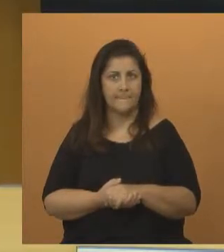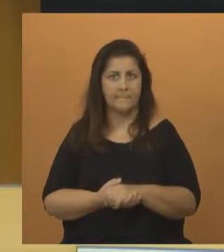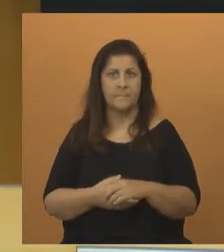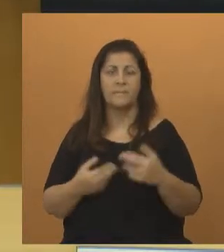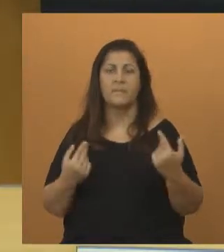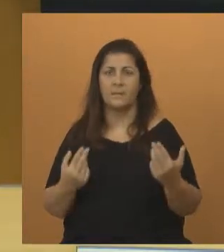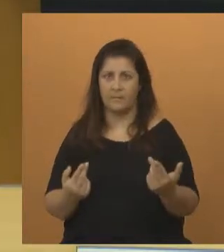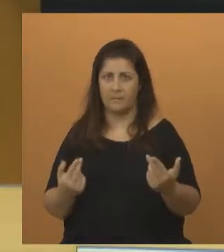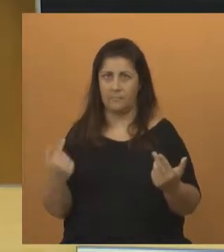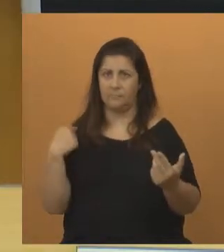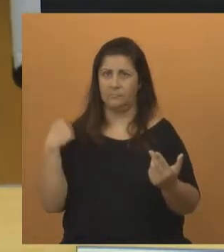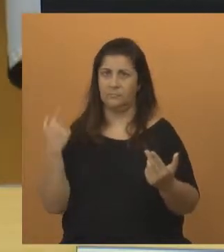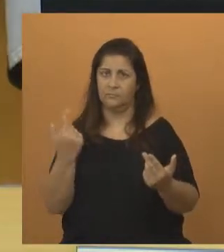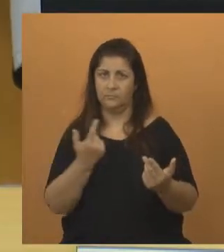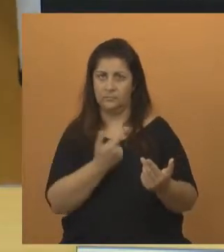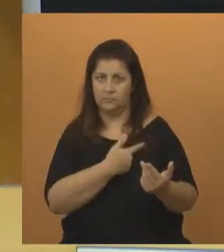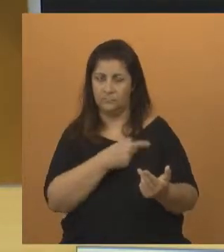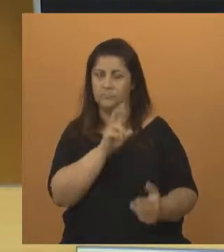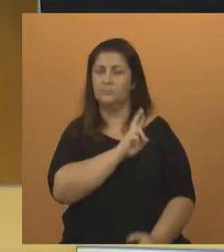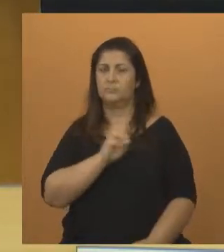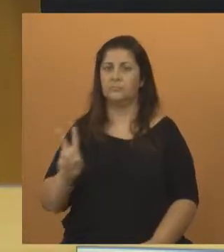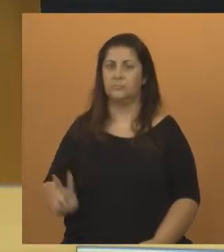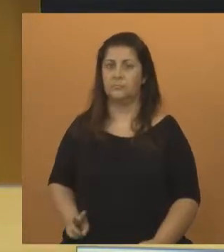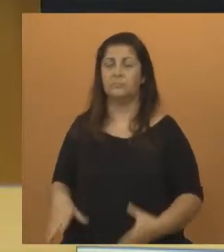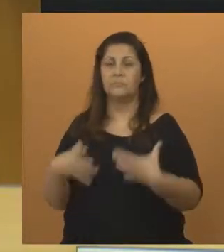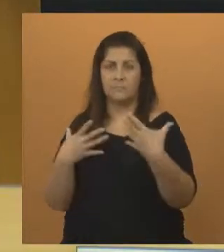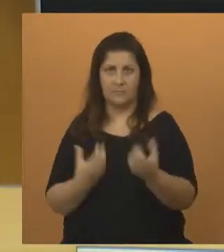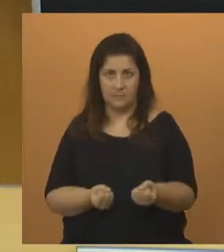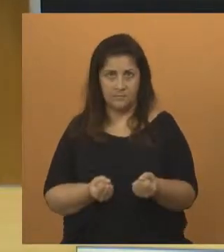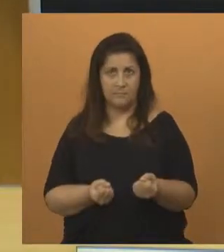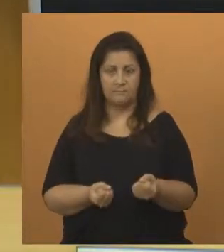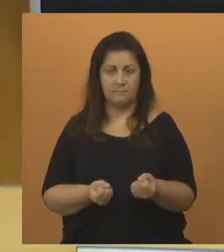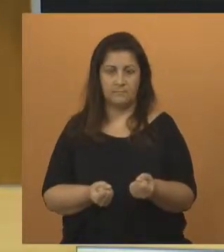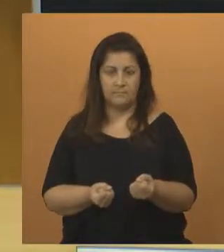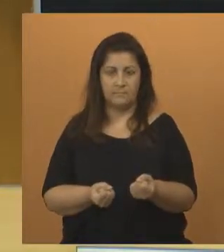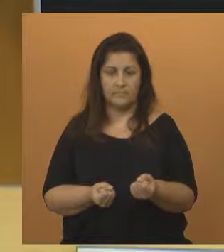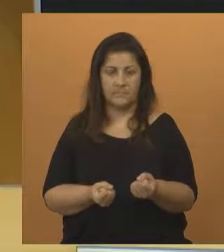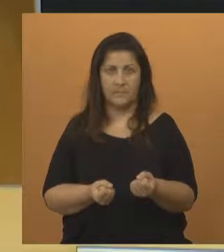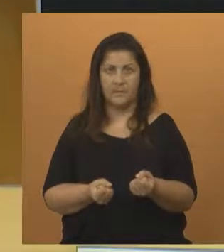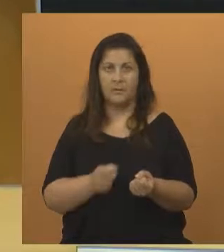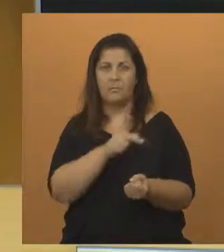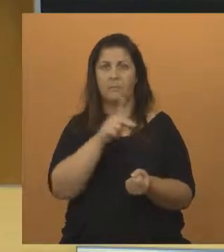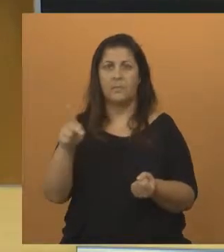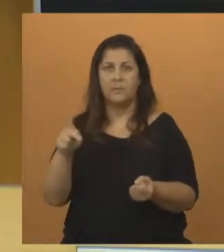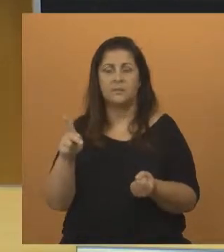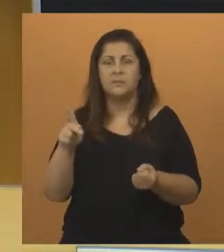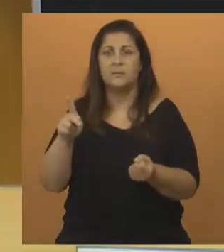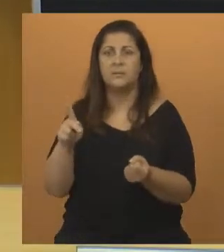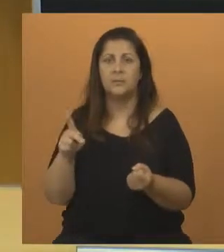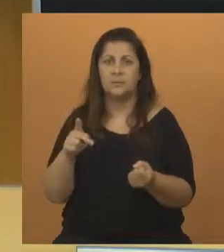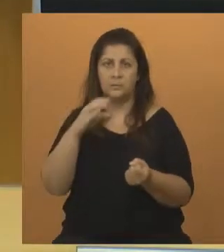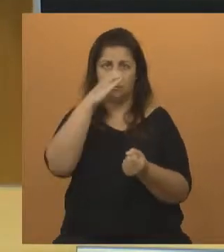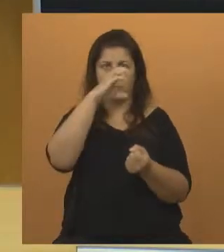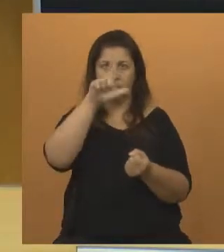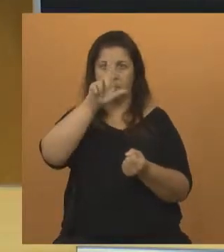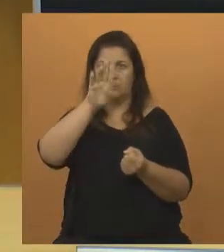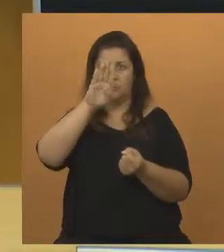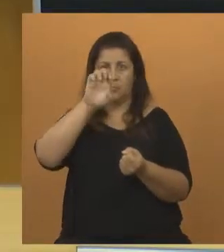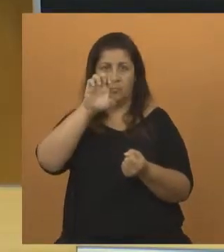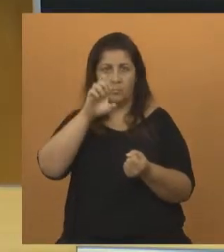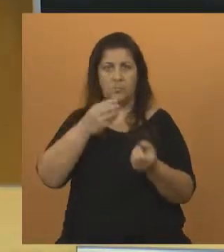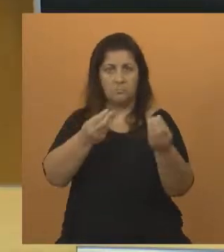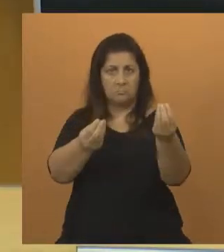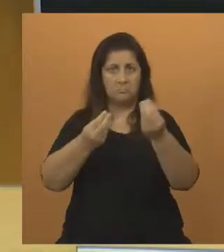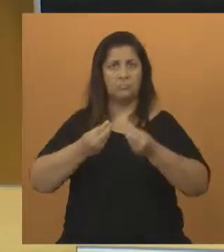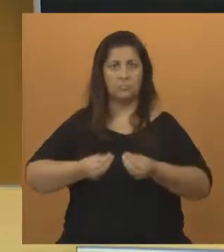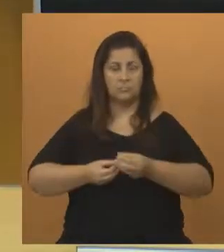como nós, todos nós vereadores, recebemos os presidentes dos clubes e